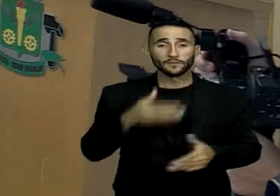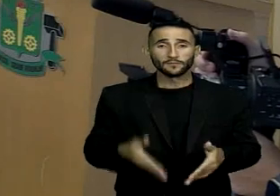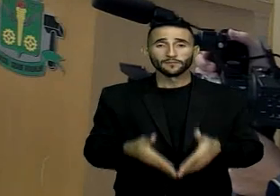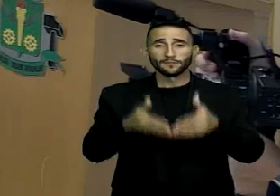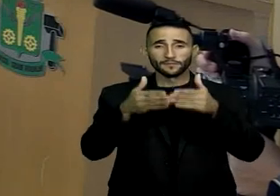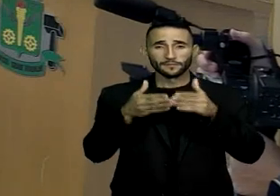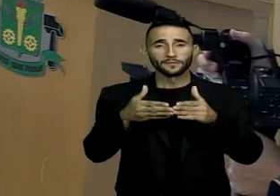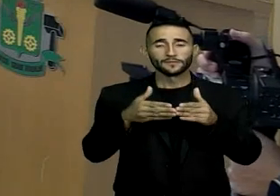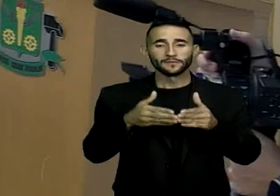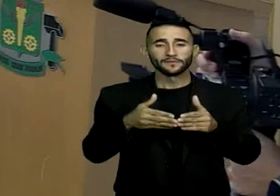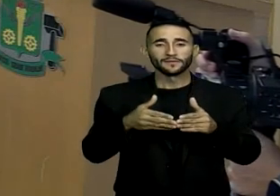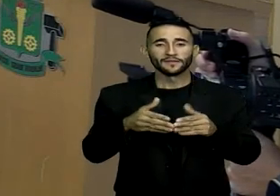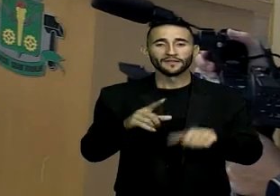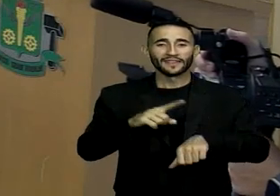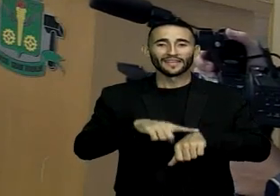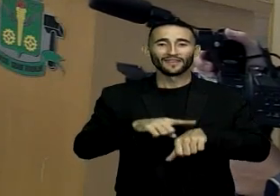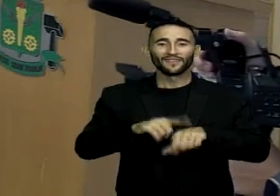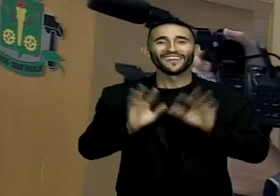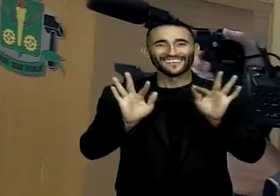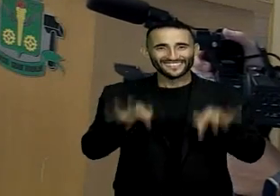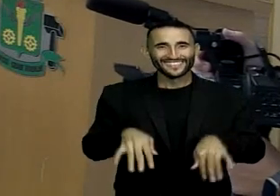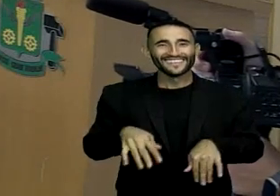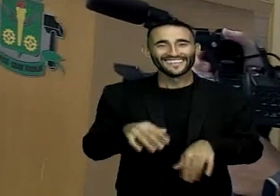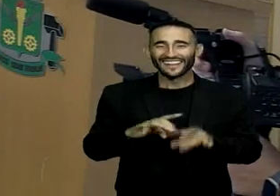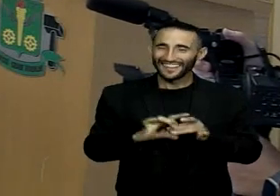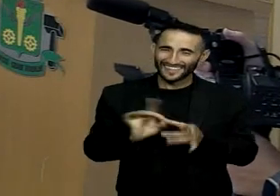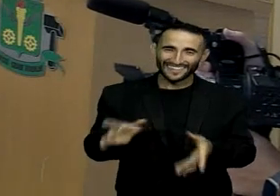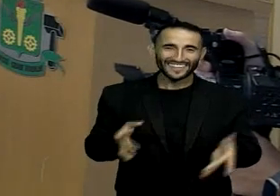ordem. Acabou o tempo. Questão de ordem, vereador.